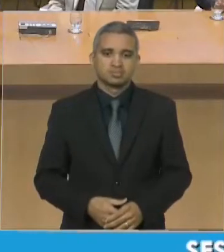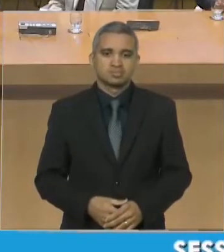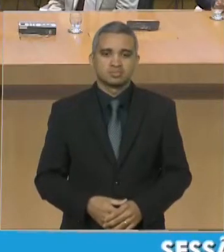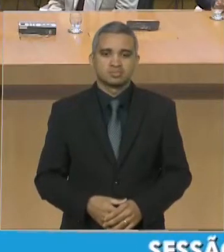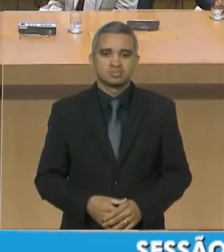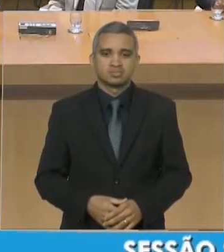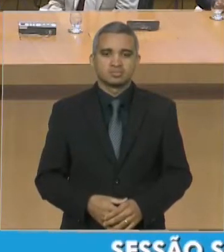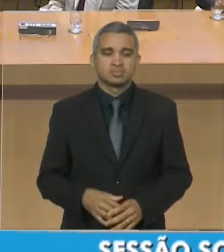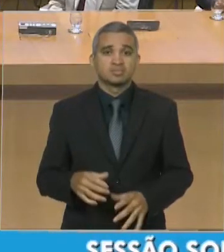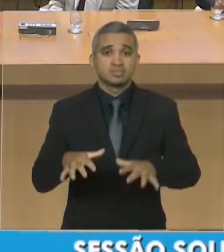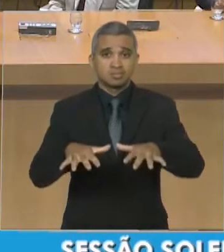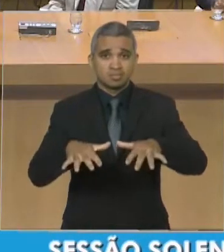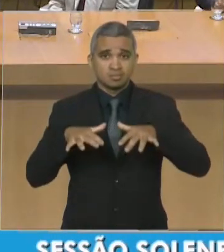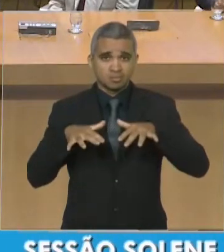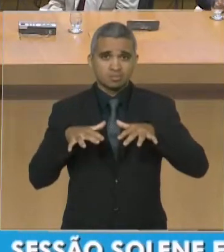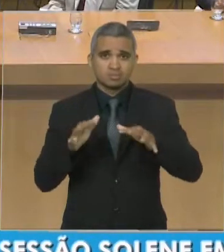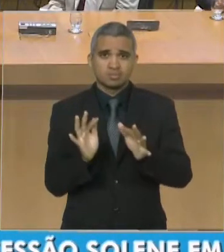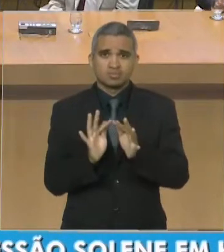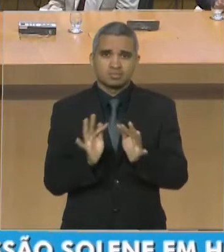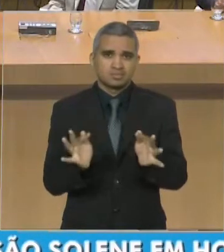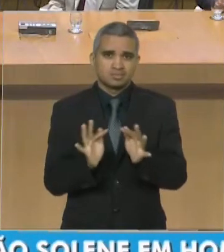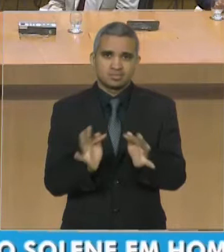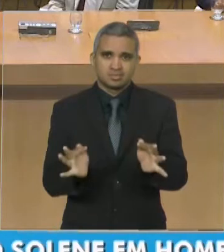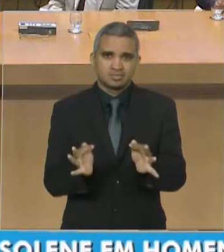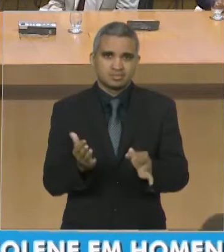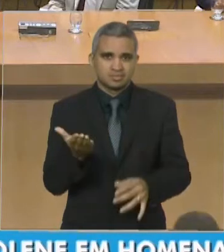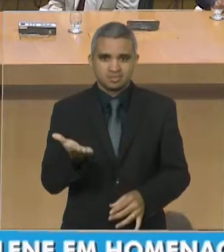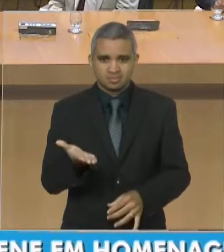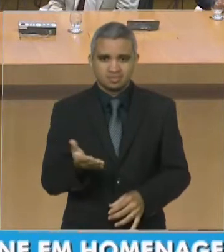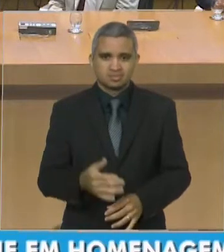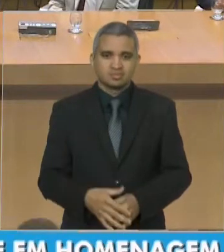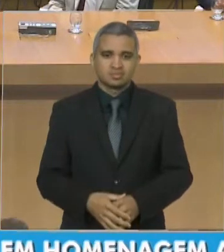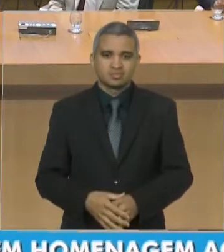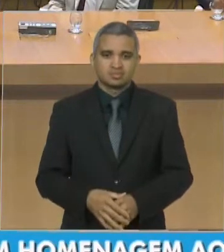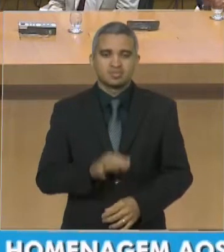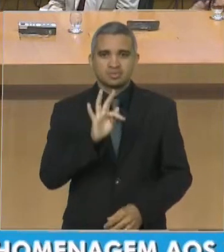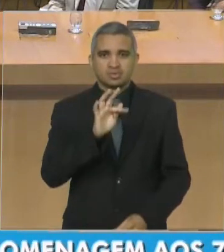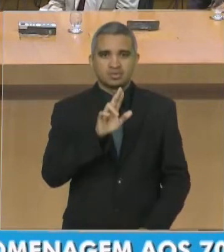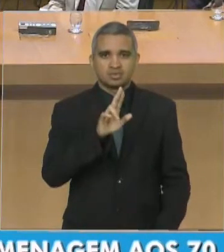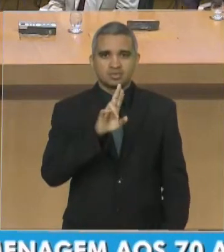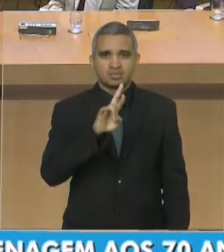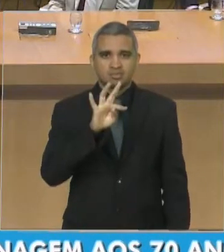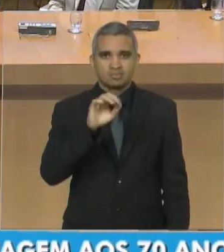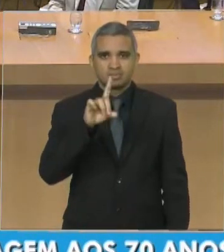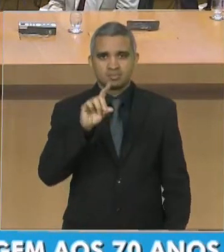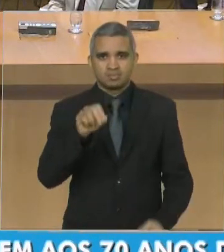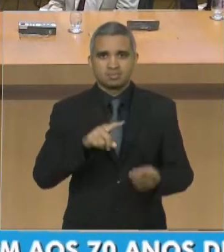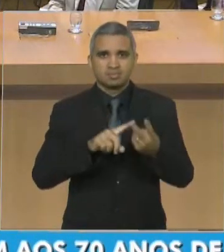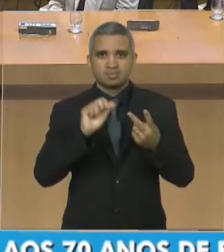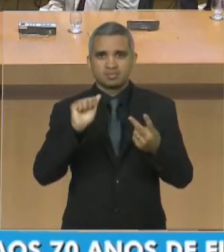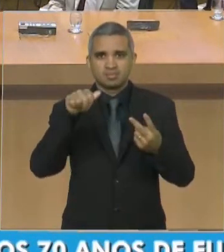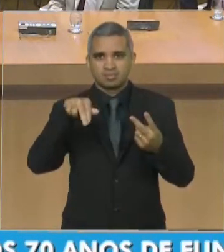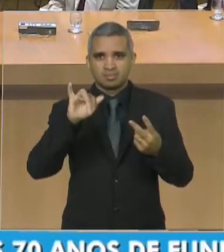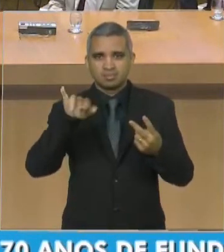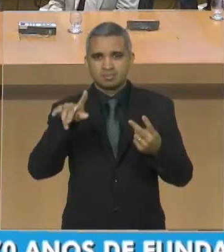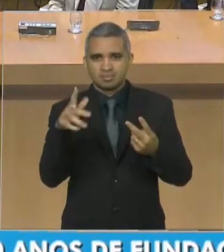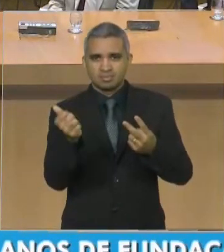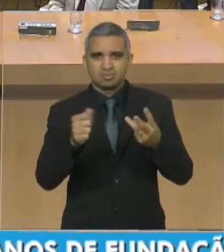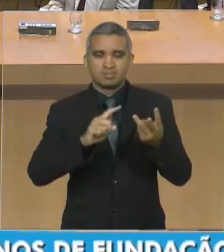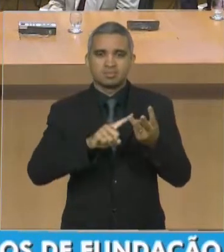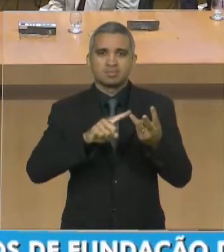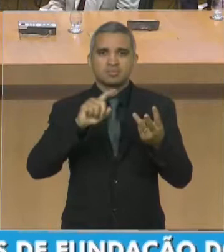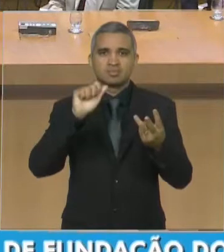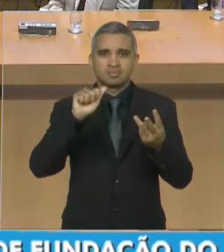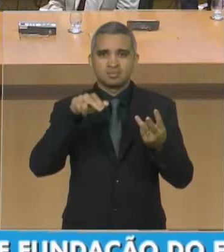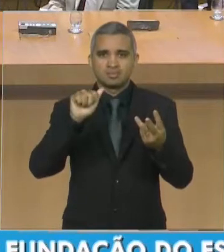muito simples, comandante Furtado. Maninha, Ana América, Cristiane, Arlene, as